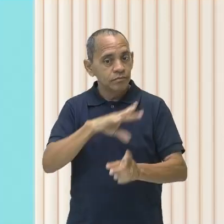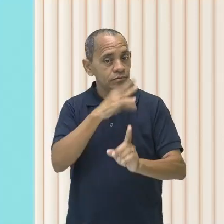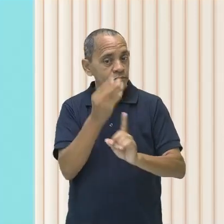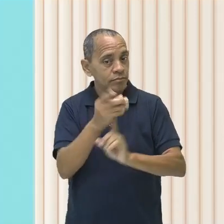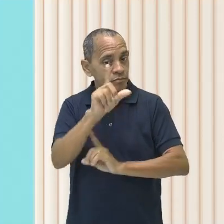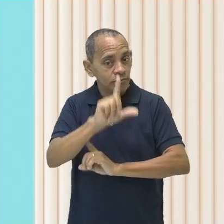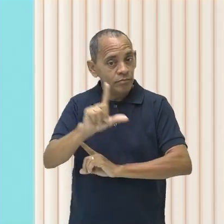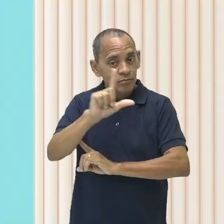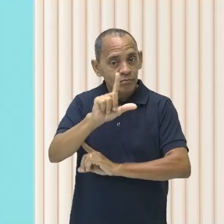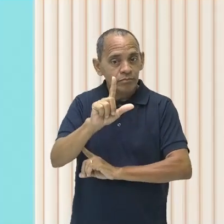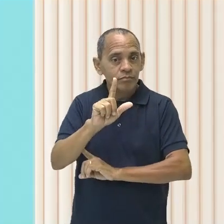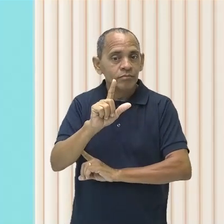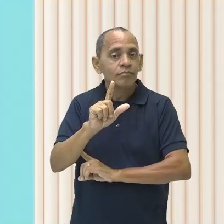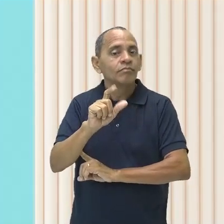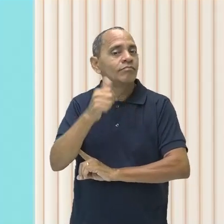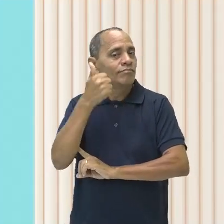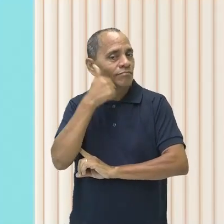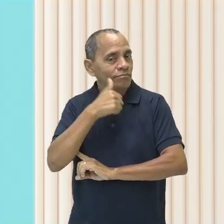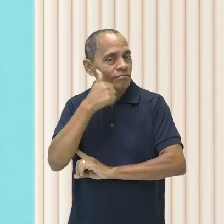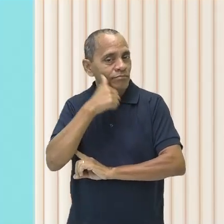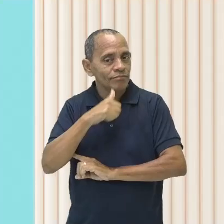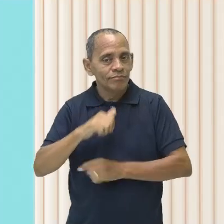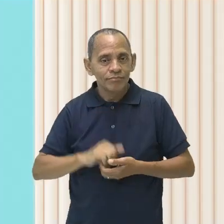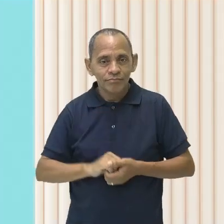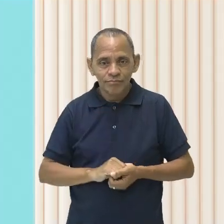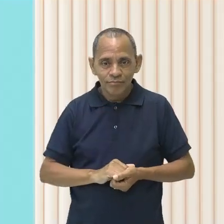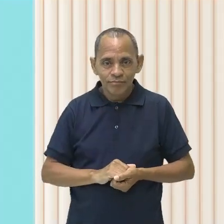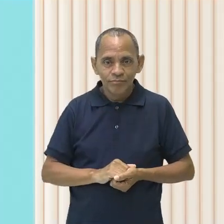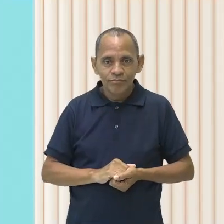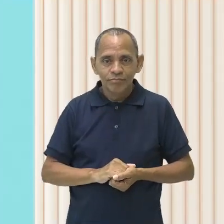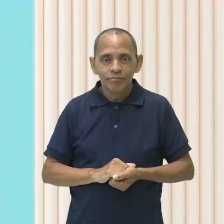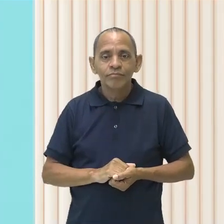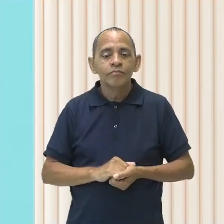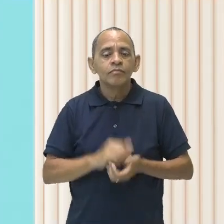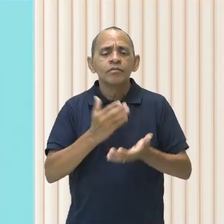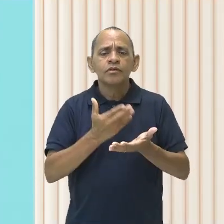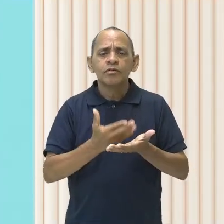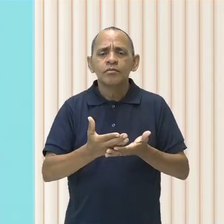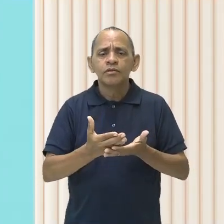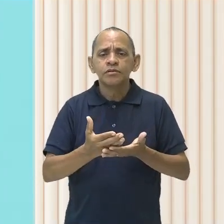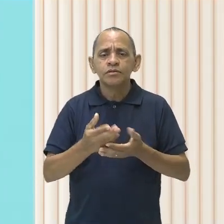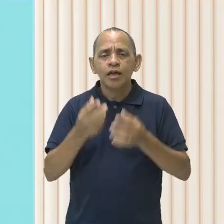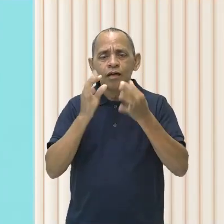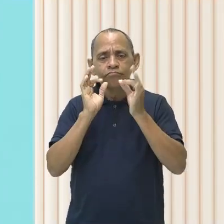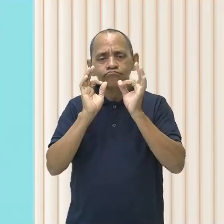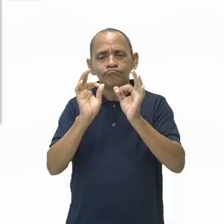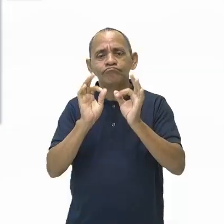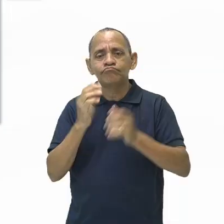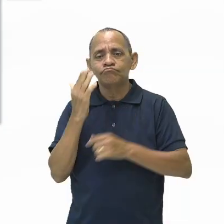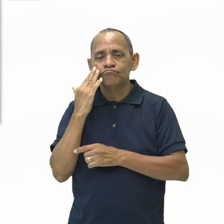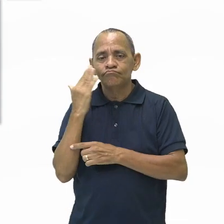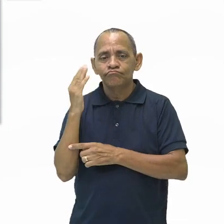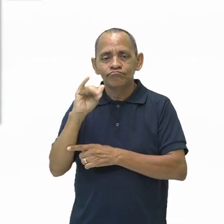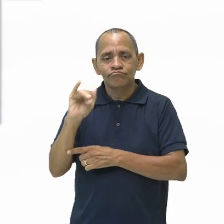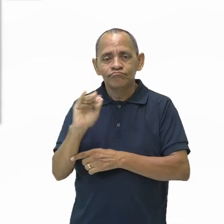sobre mulher, tá bom? Para isso, para a gente começar, prestem atenção aqui a essa imagem.